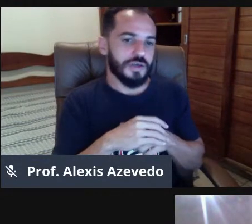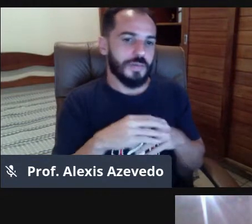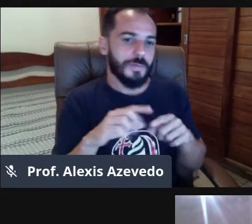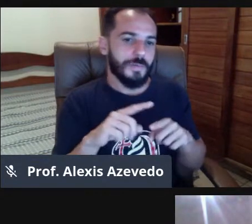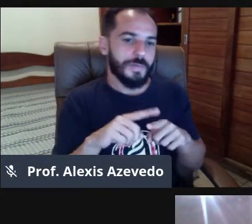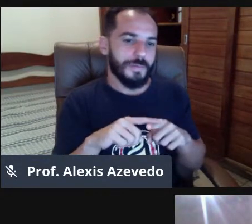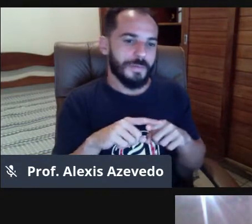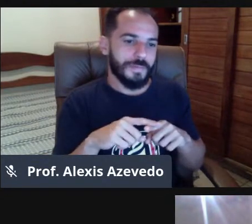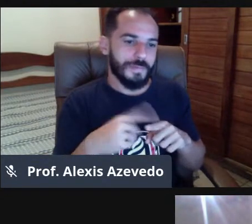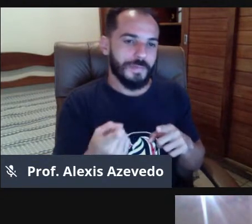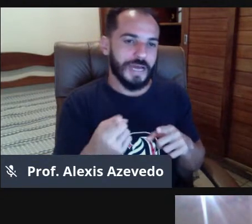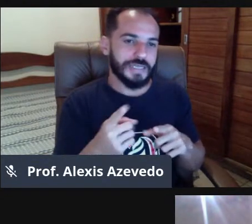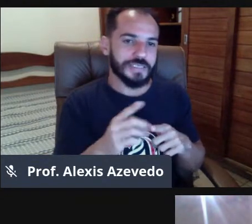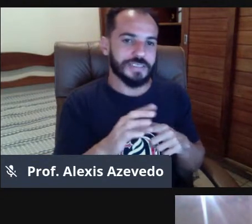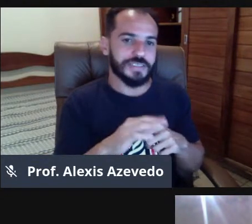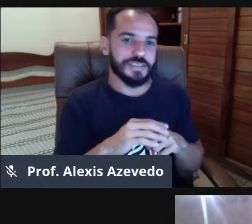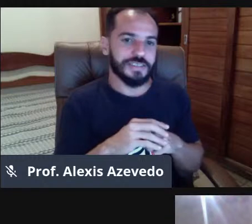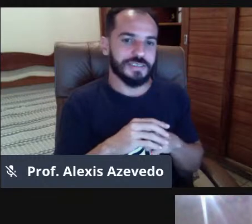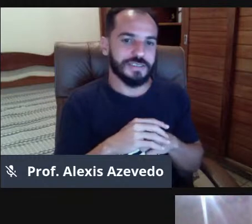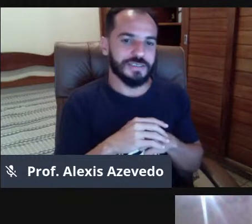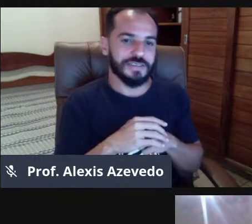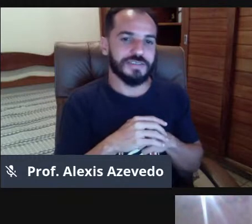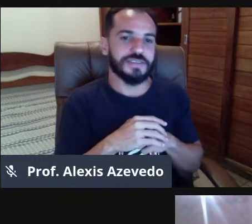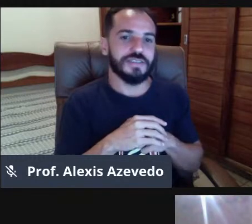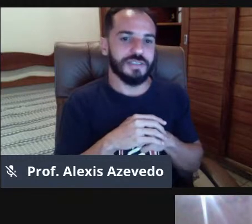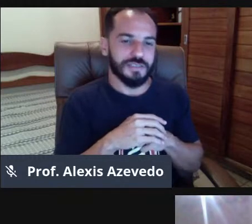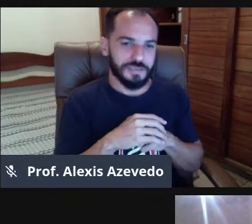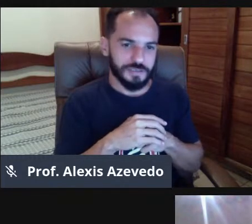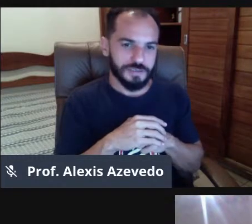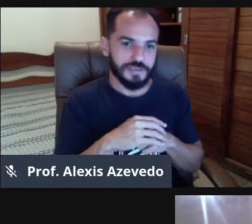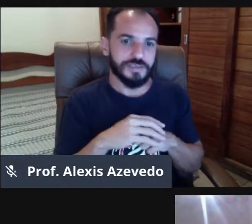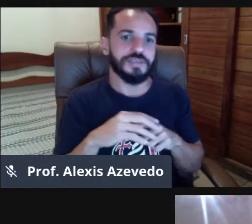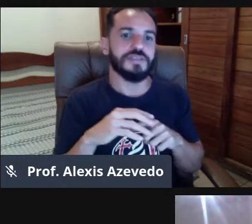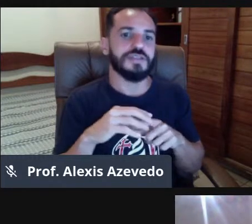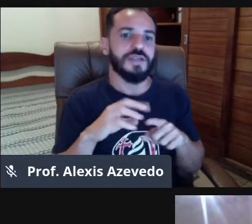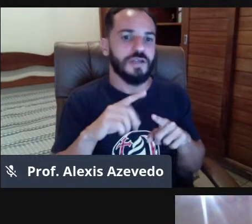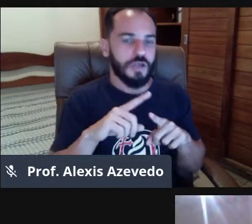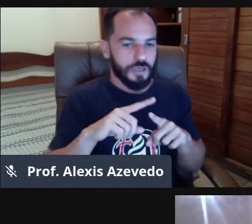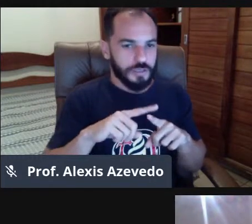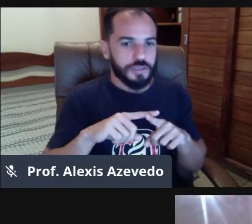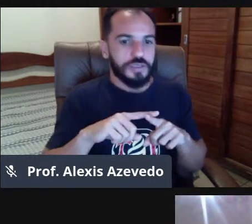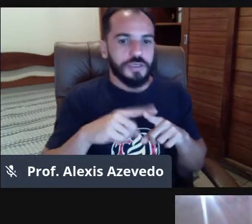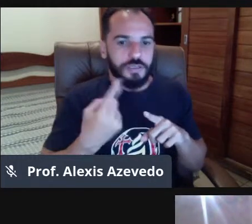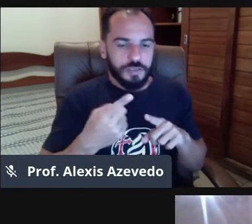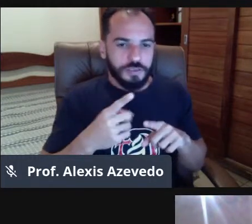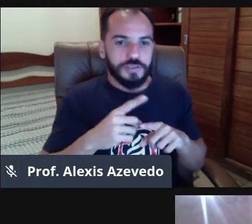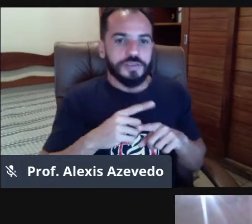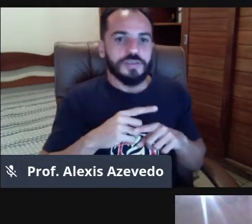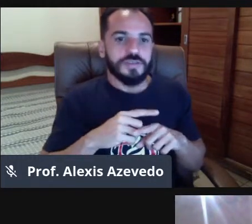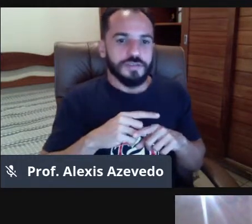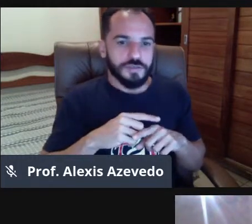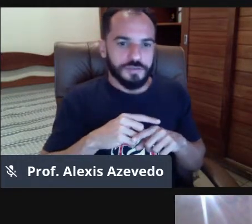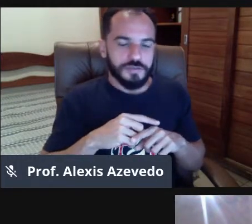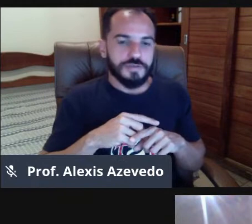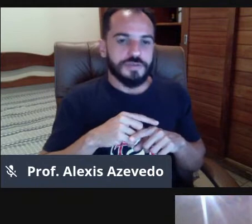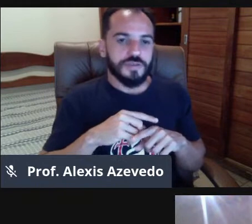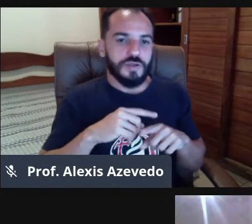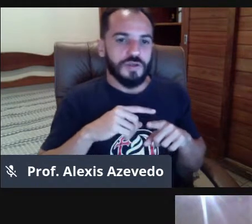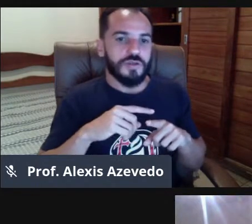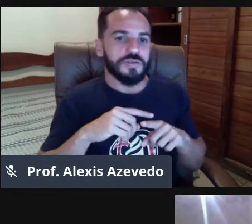mas é um prédio que está lá de braços abertos para a cidade, tem recebido muitas visitas